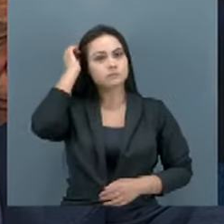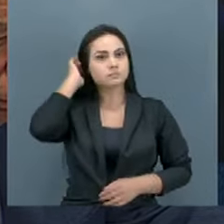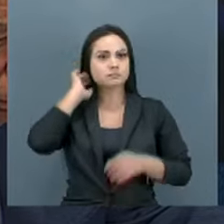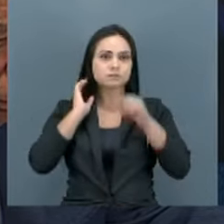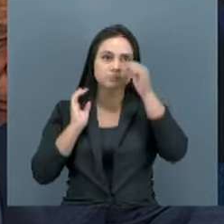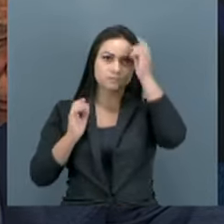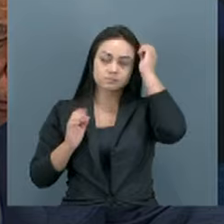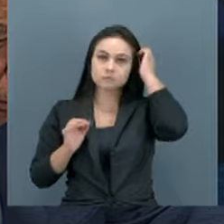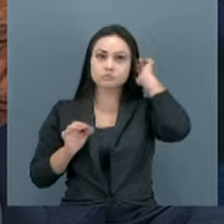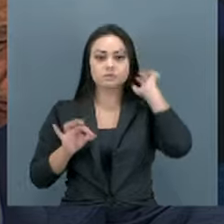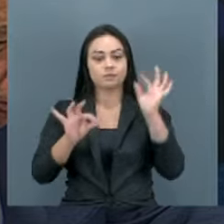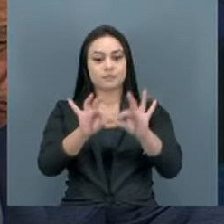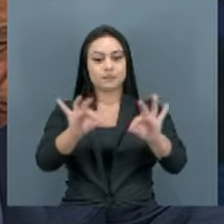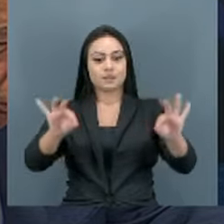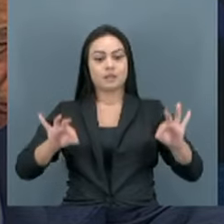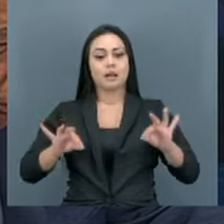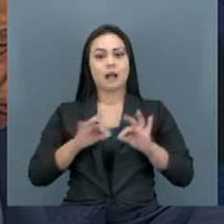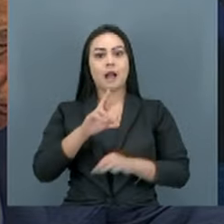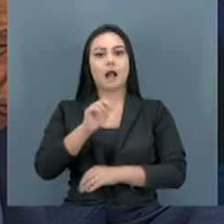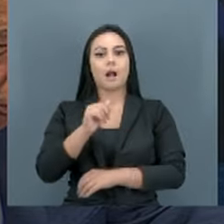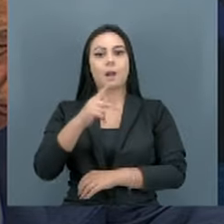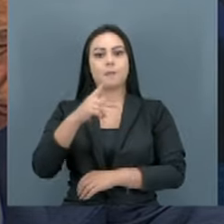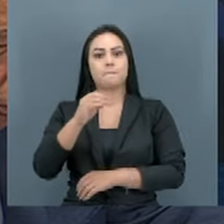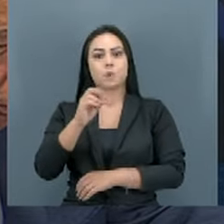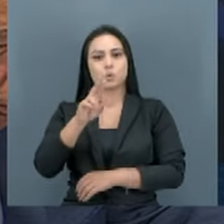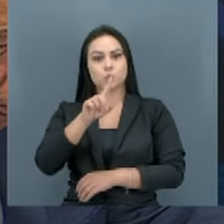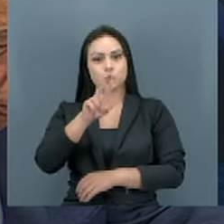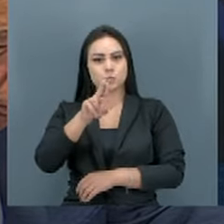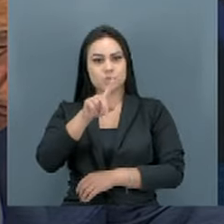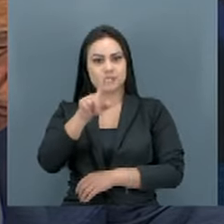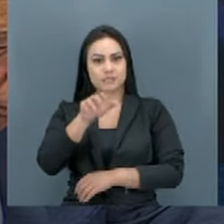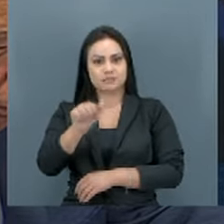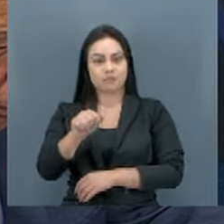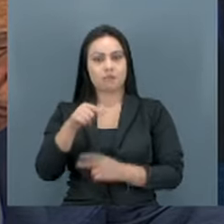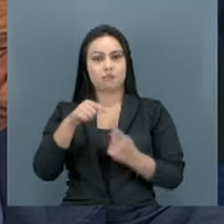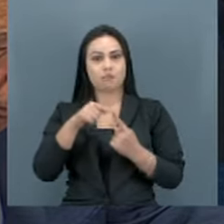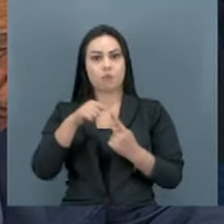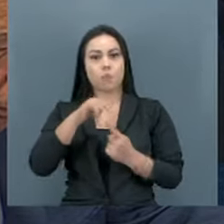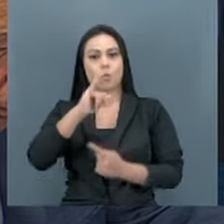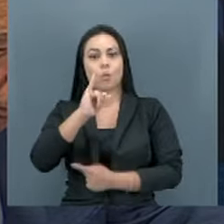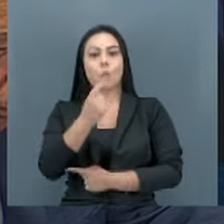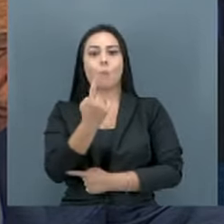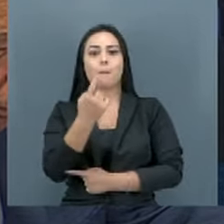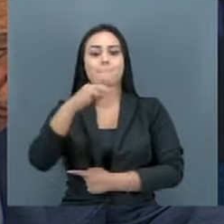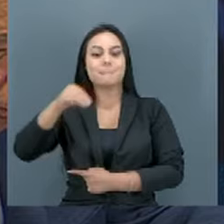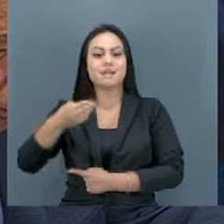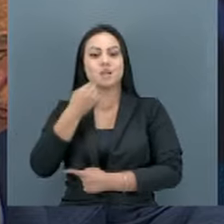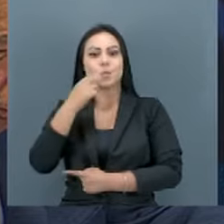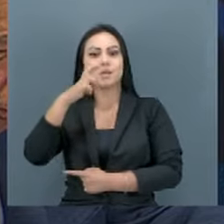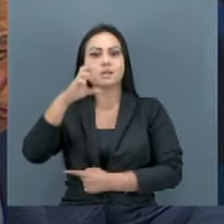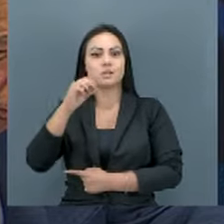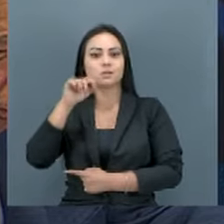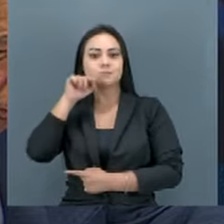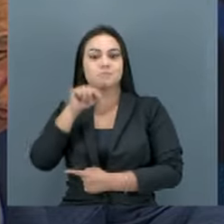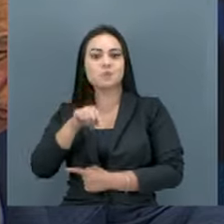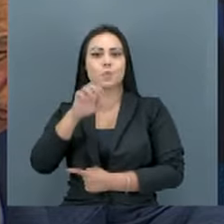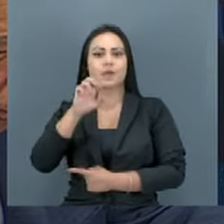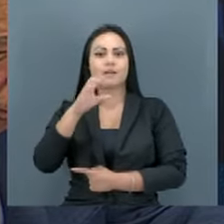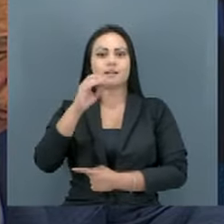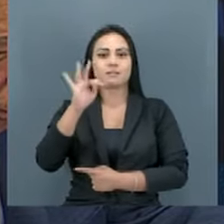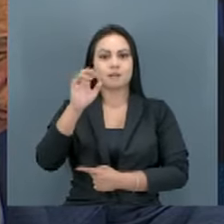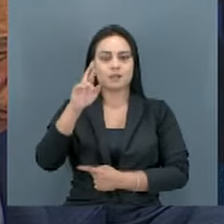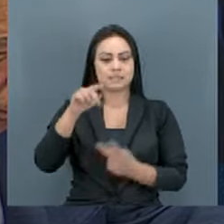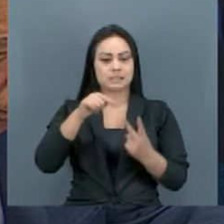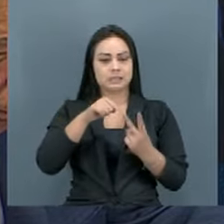a área Raposa Serra do Sol são 1 milhão e 500 mil hectares. E